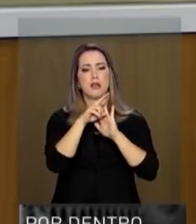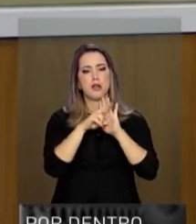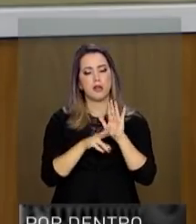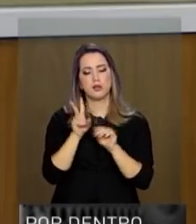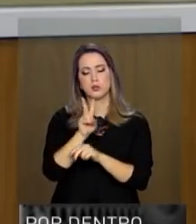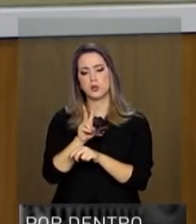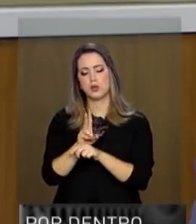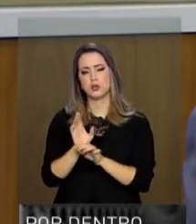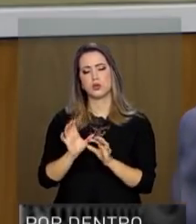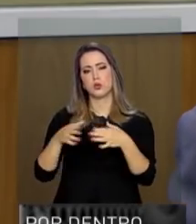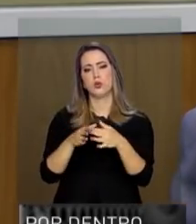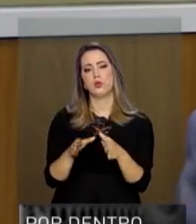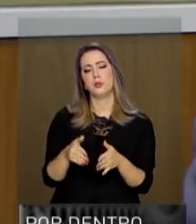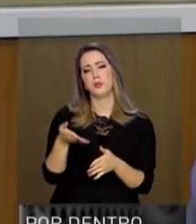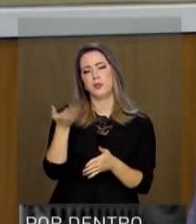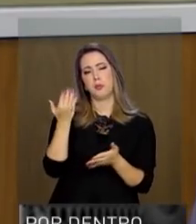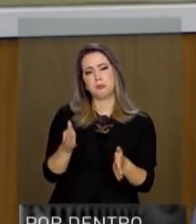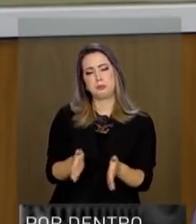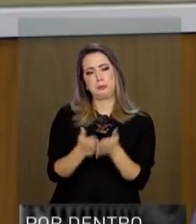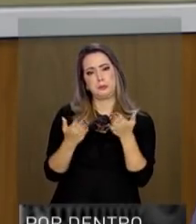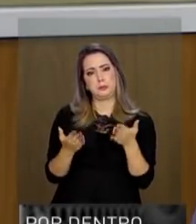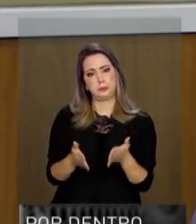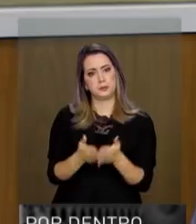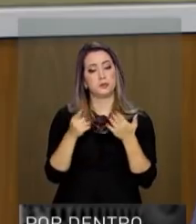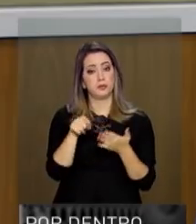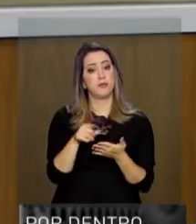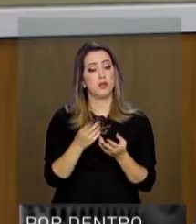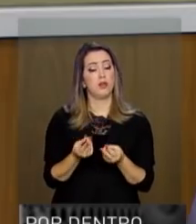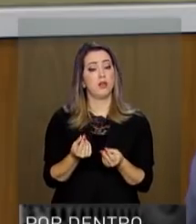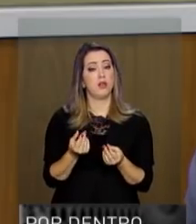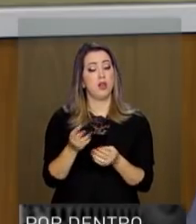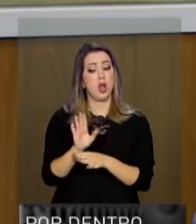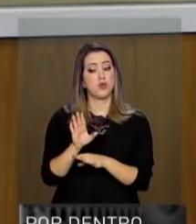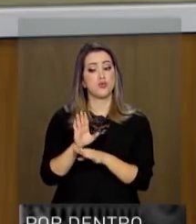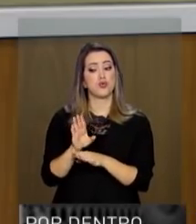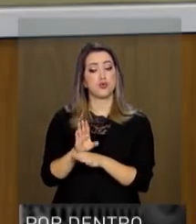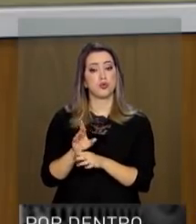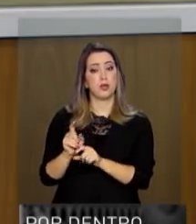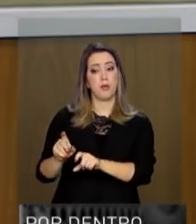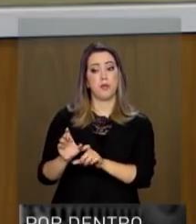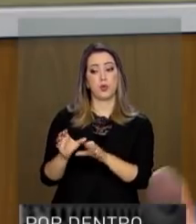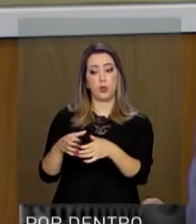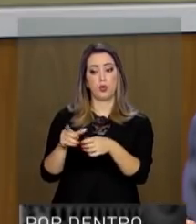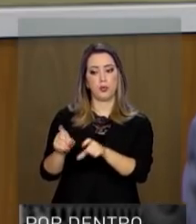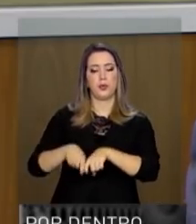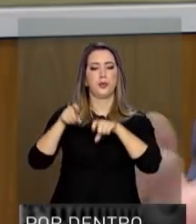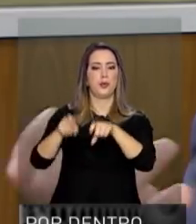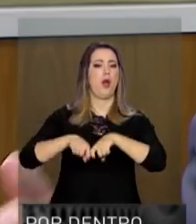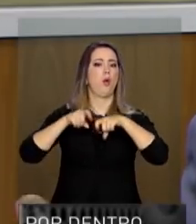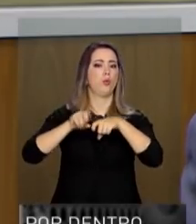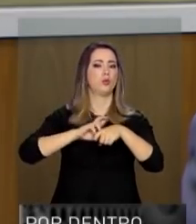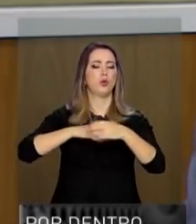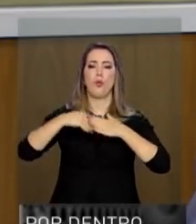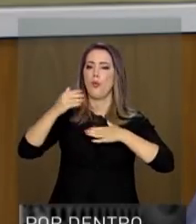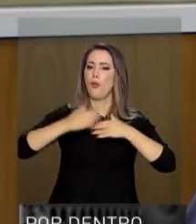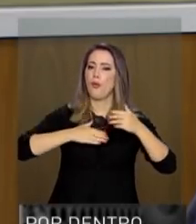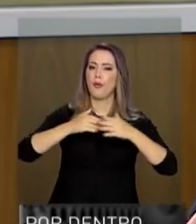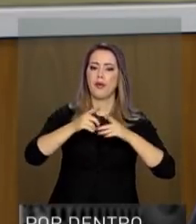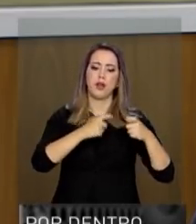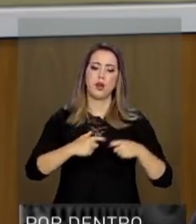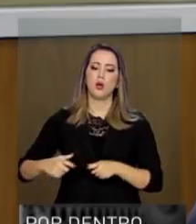a população mais carente. O benefício rural, né? Se é um rural do Rio Grande do Sul, se é um rural de